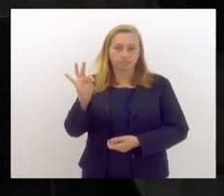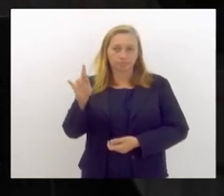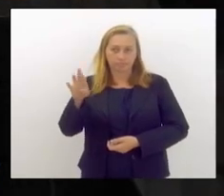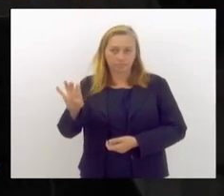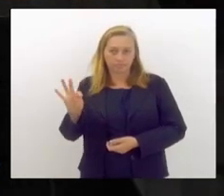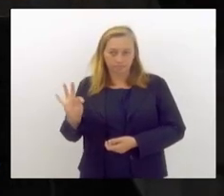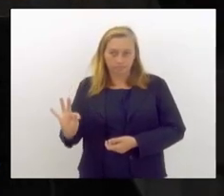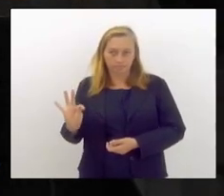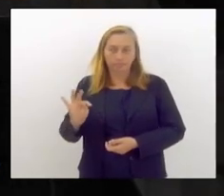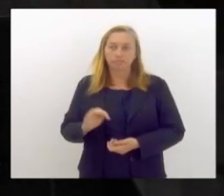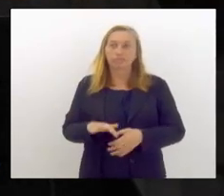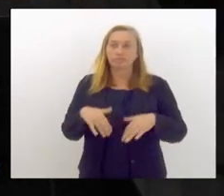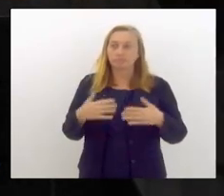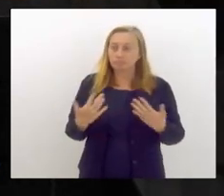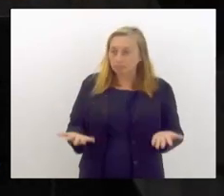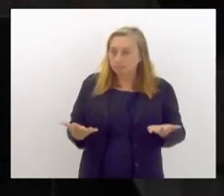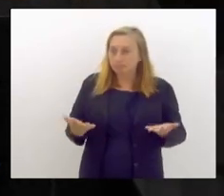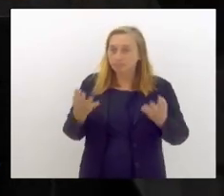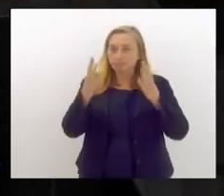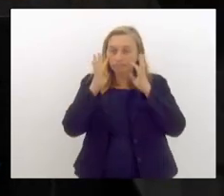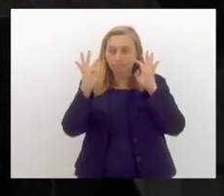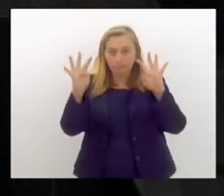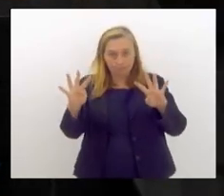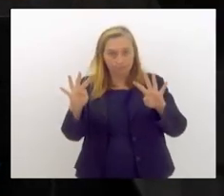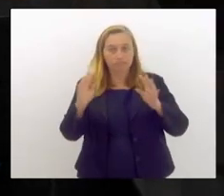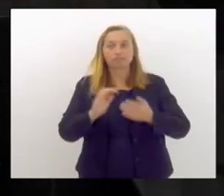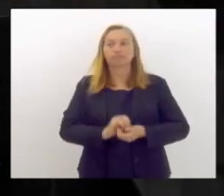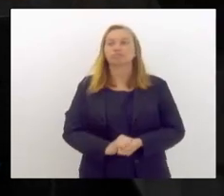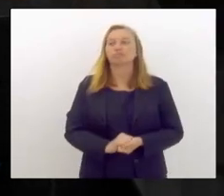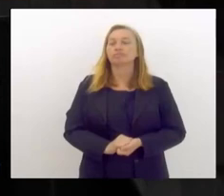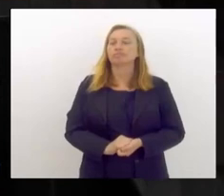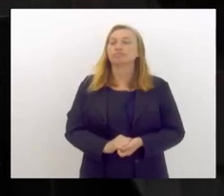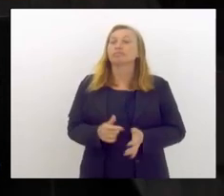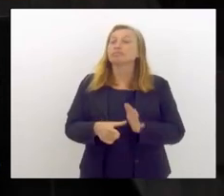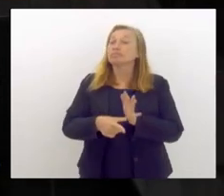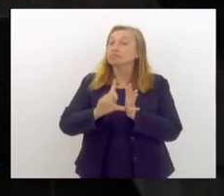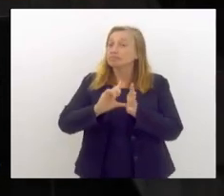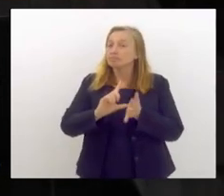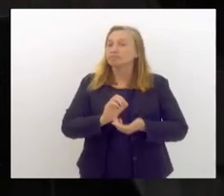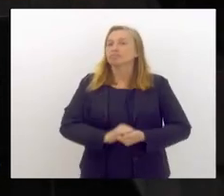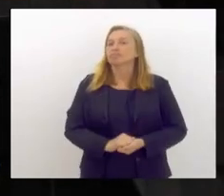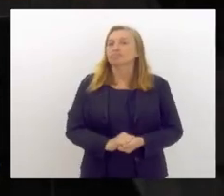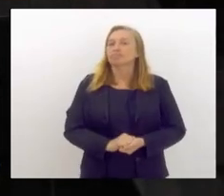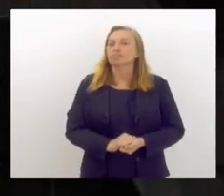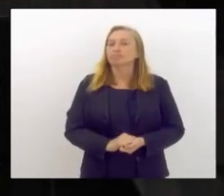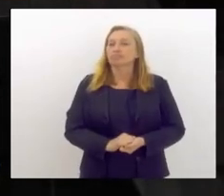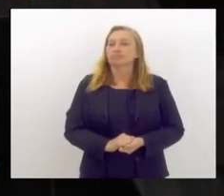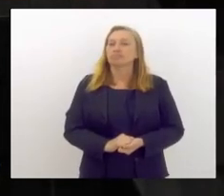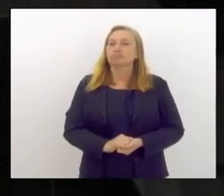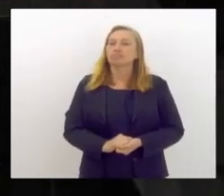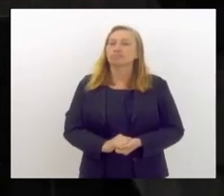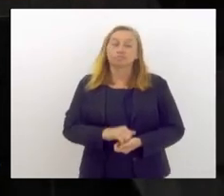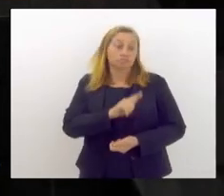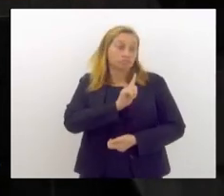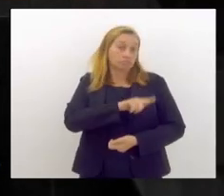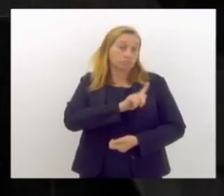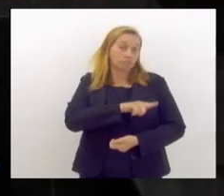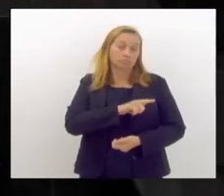Então, estou querendo chamar a atenção, porque antes de um gestor